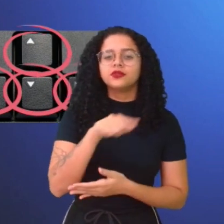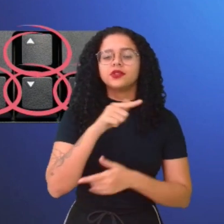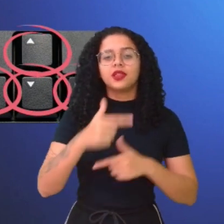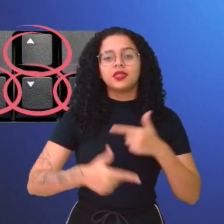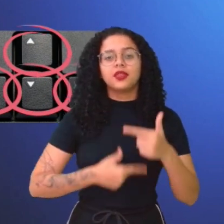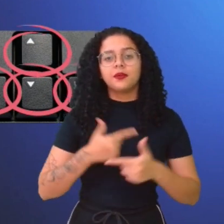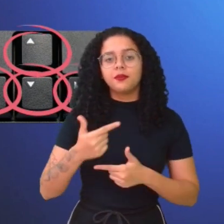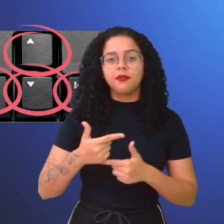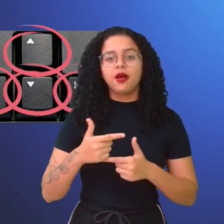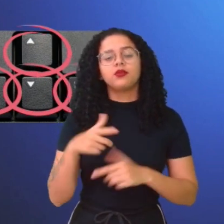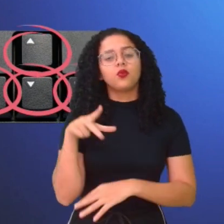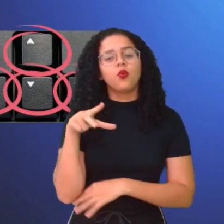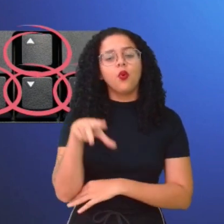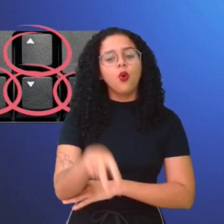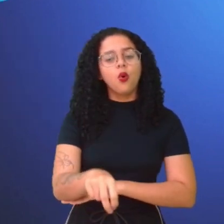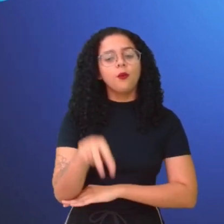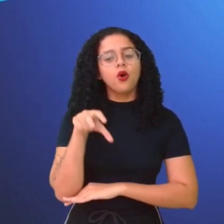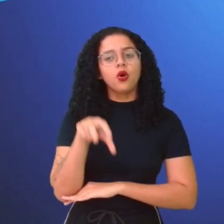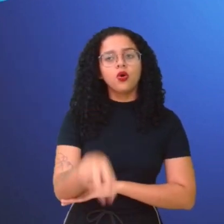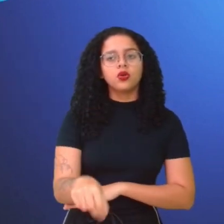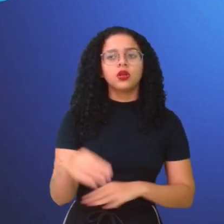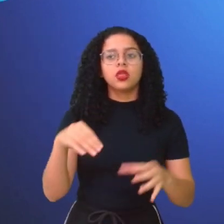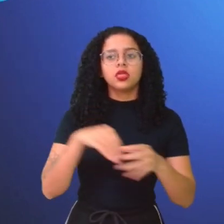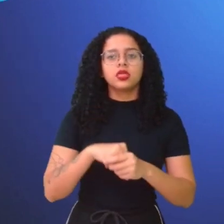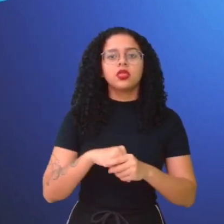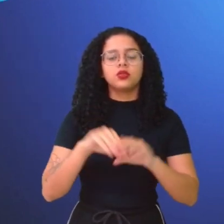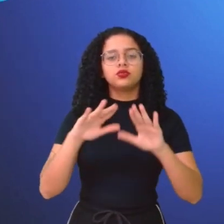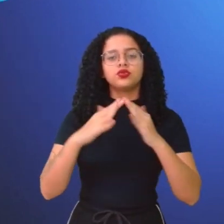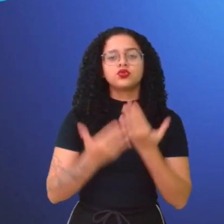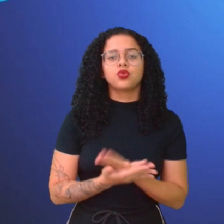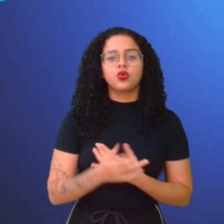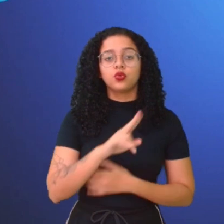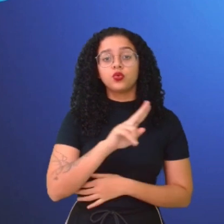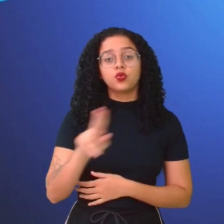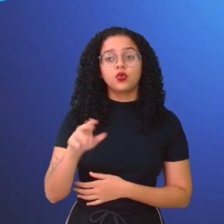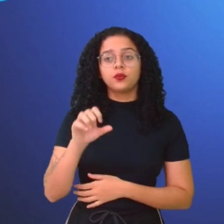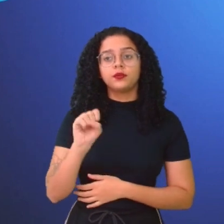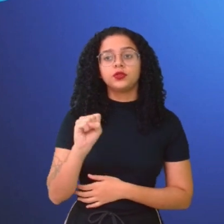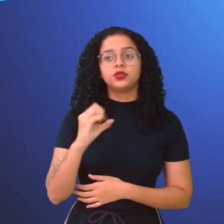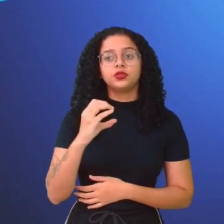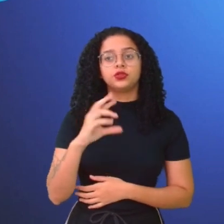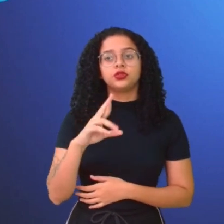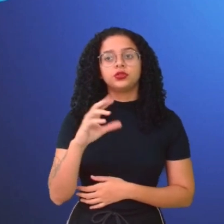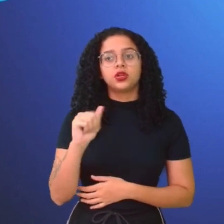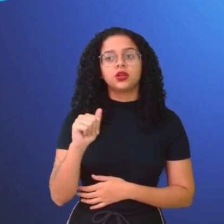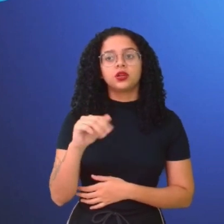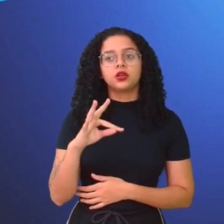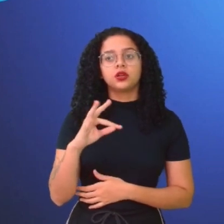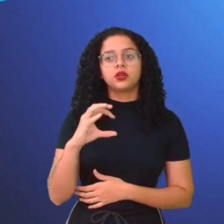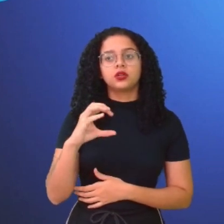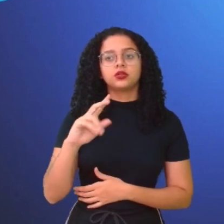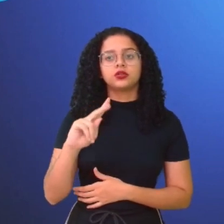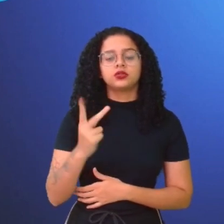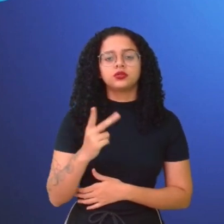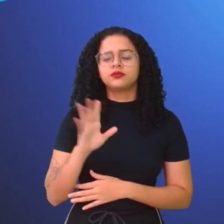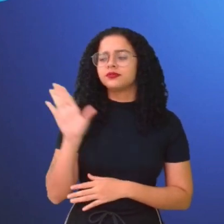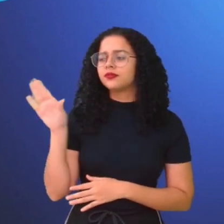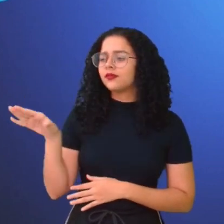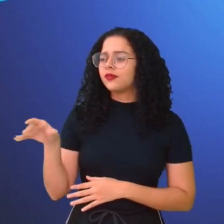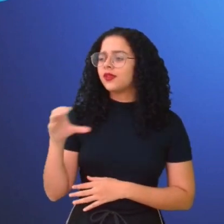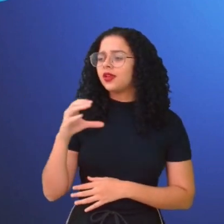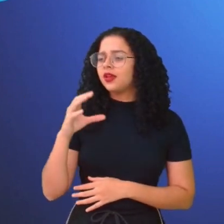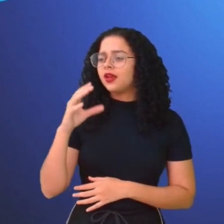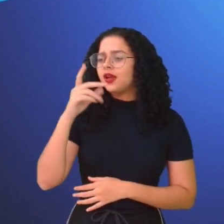com robótica na escola, né? A gente vai usar a chamada a linguagem de programação Scratch. Carla,